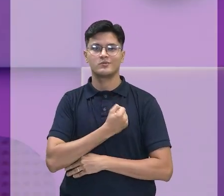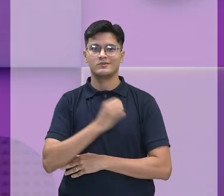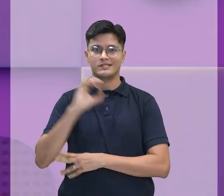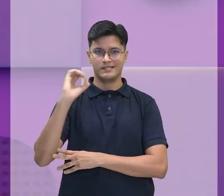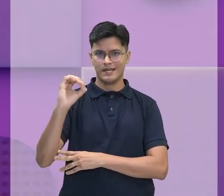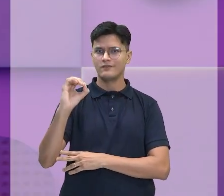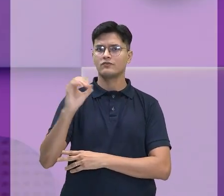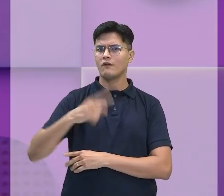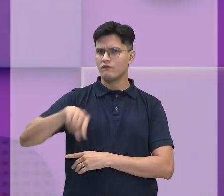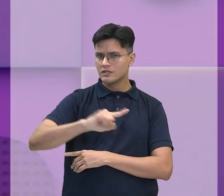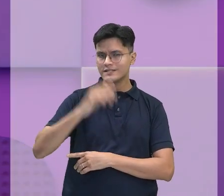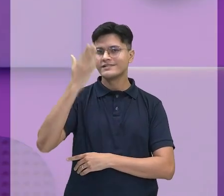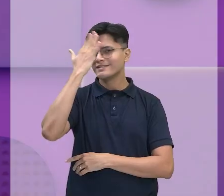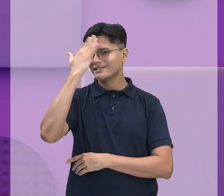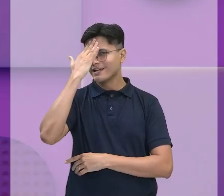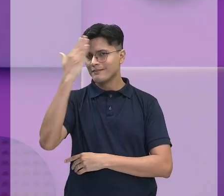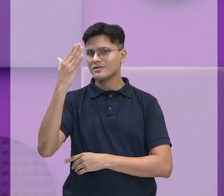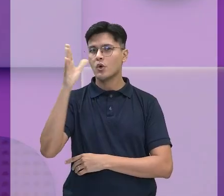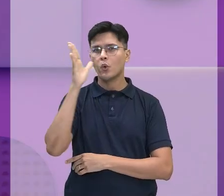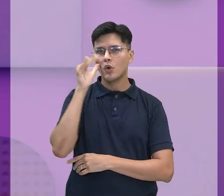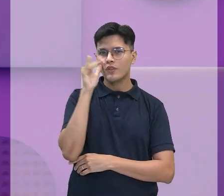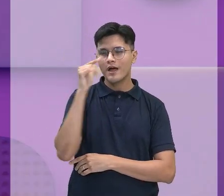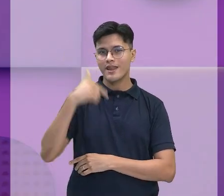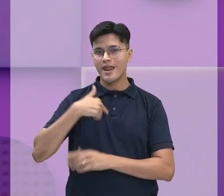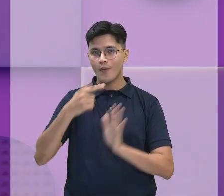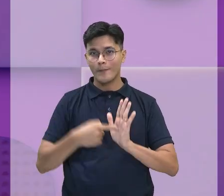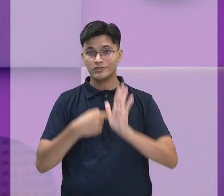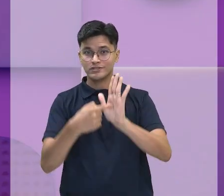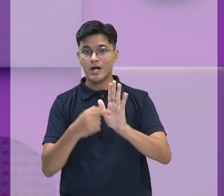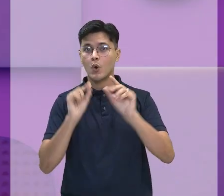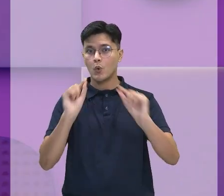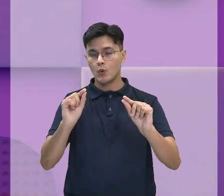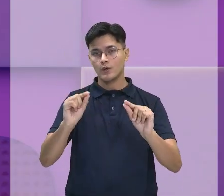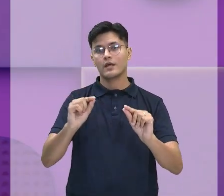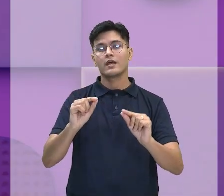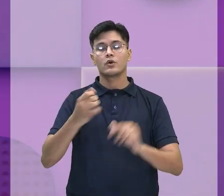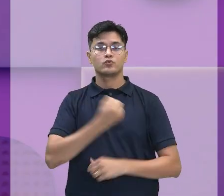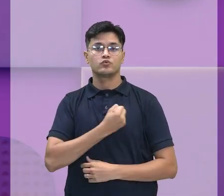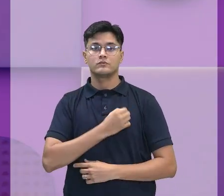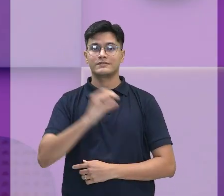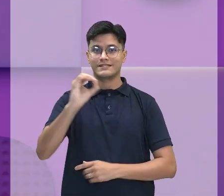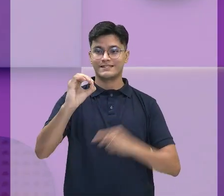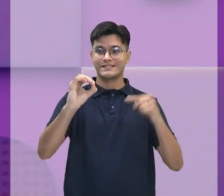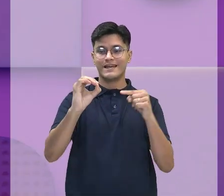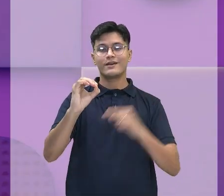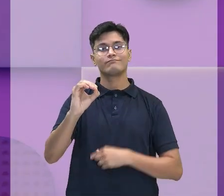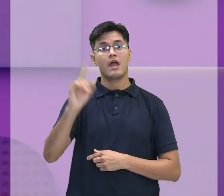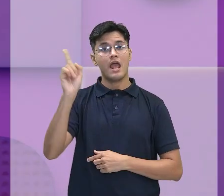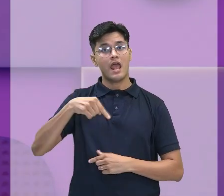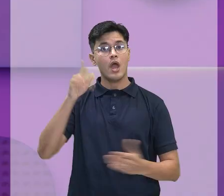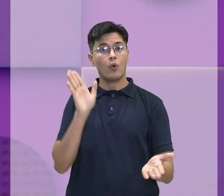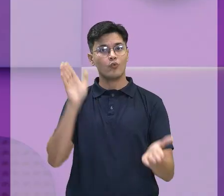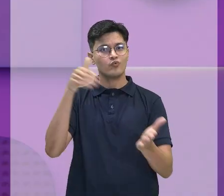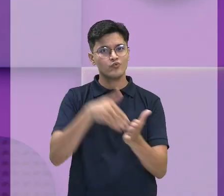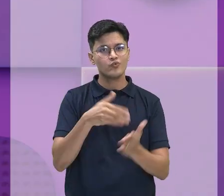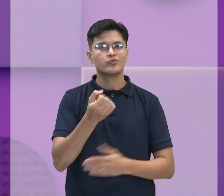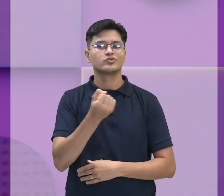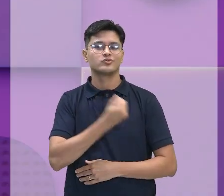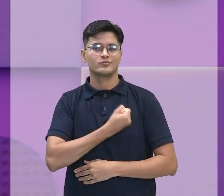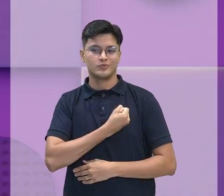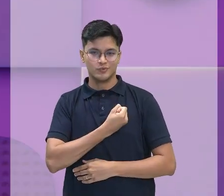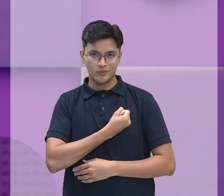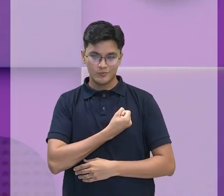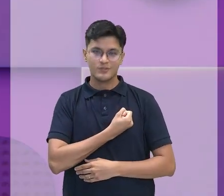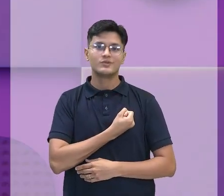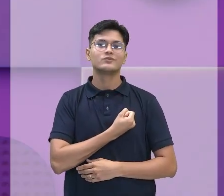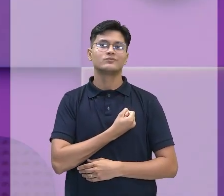sabem, né, mas eu vou trazer essa curiosidade para vocês. O número 0, ele foi o último algarismo que a gente conhece, essa forma de trabalhar,